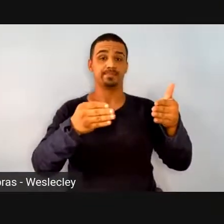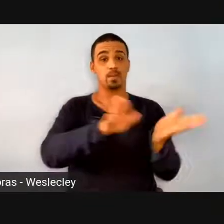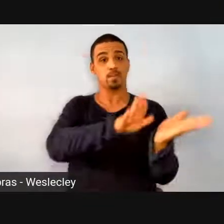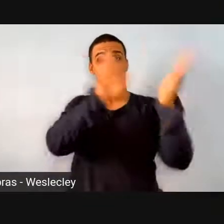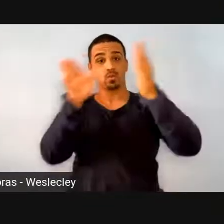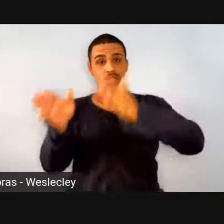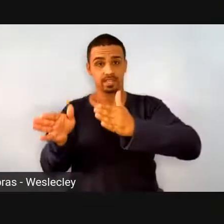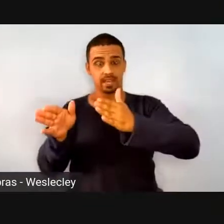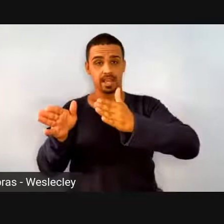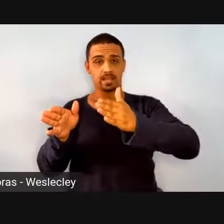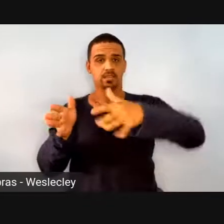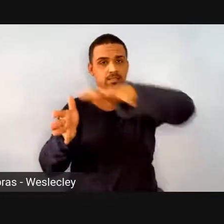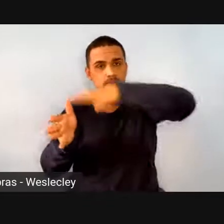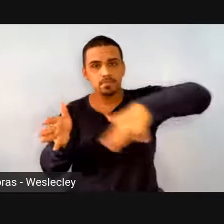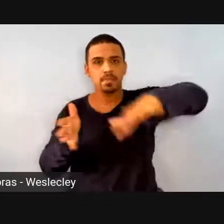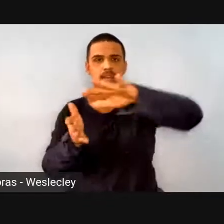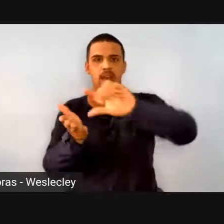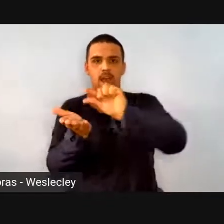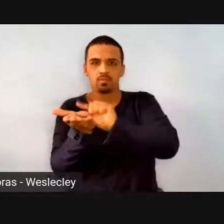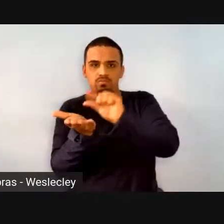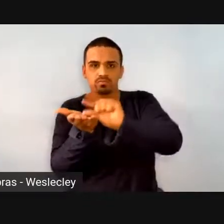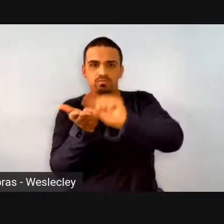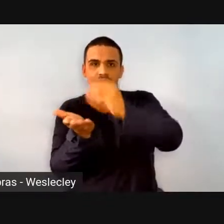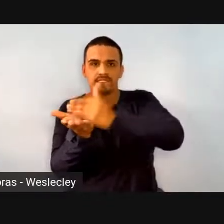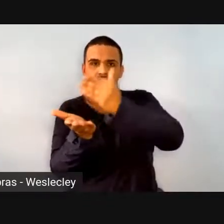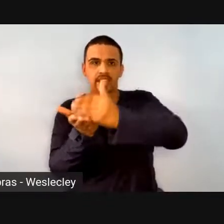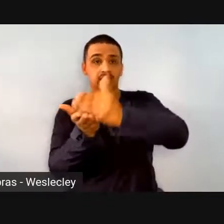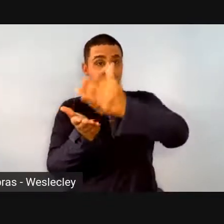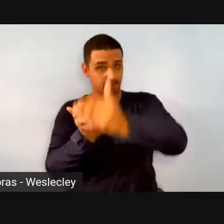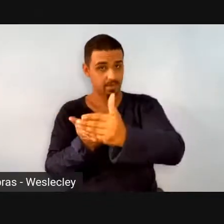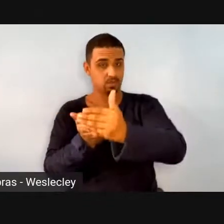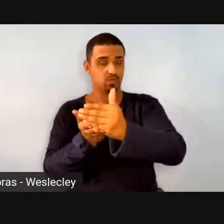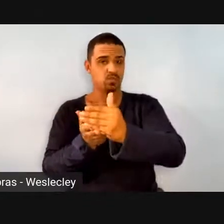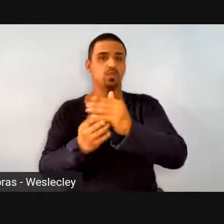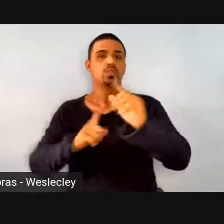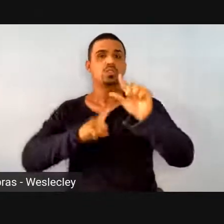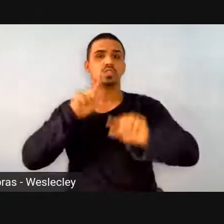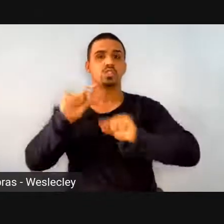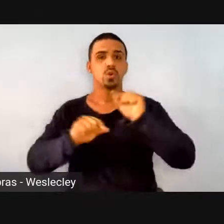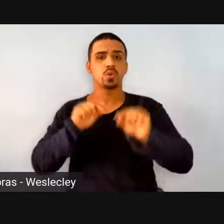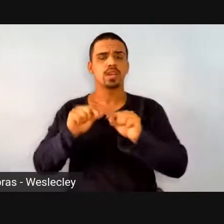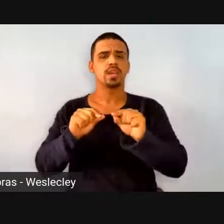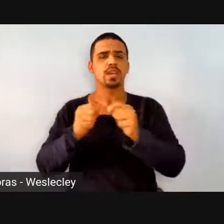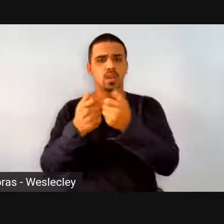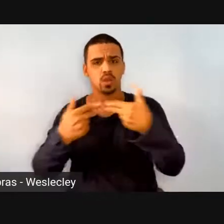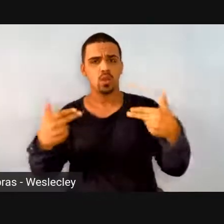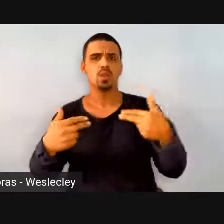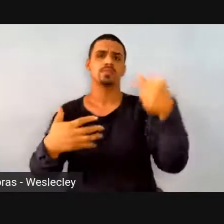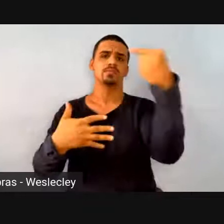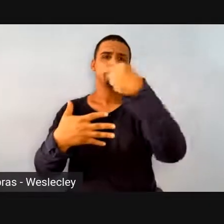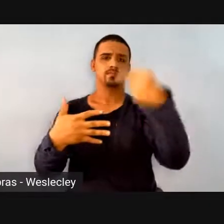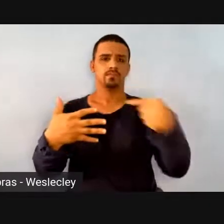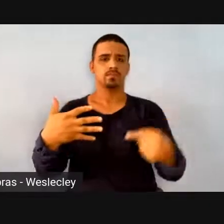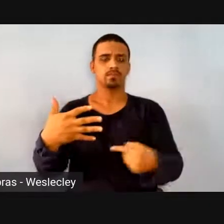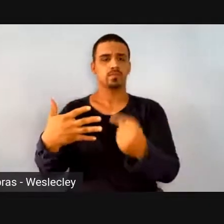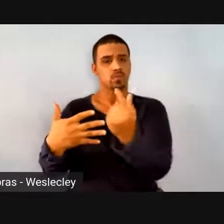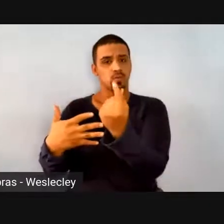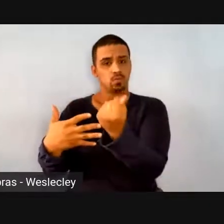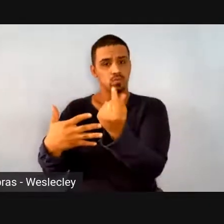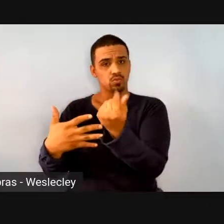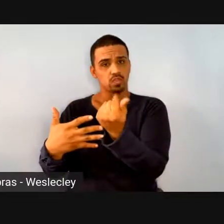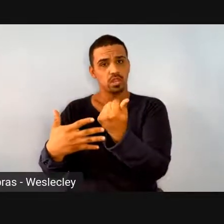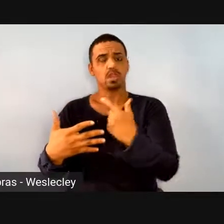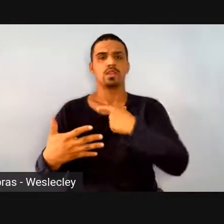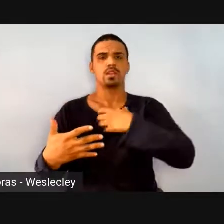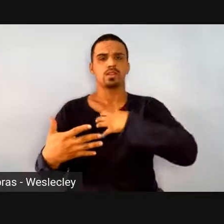mercado de financiamento, a gente tinha uma demanda por dinheiro. A demanda por dinheiro é definida em boa medida, a